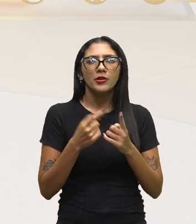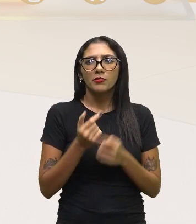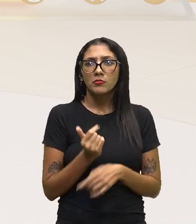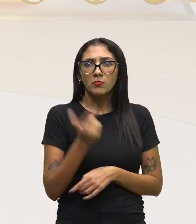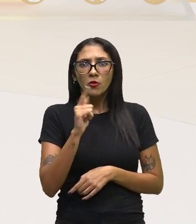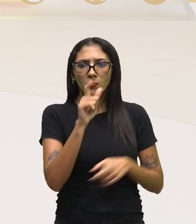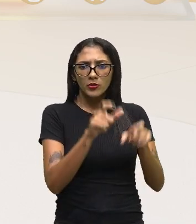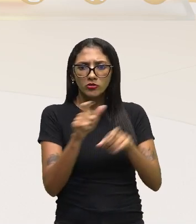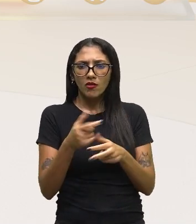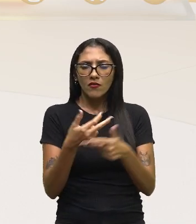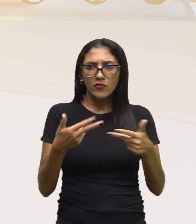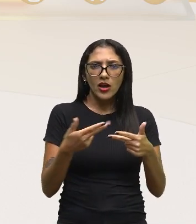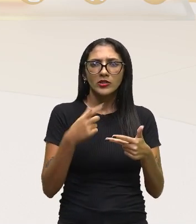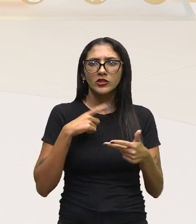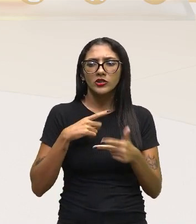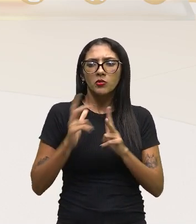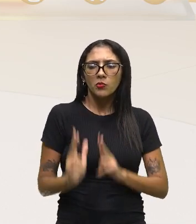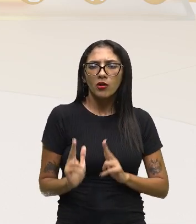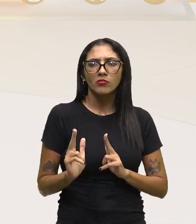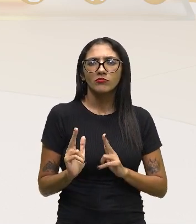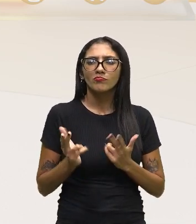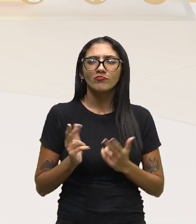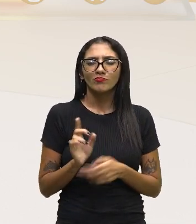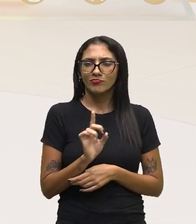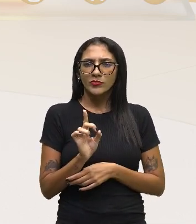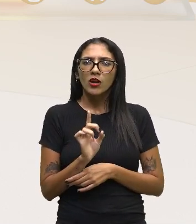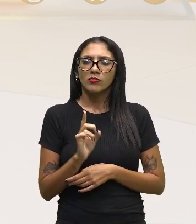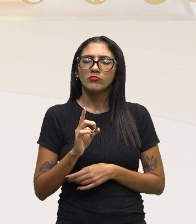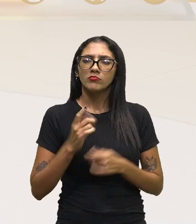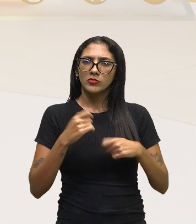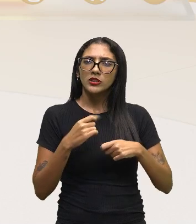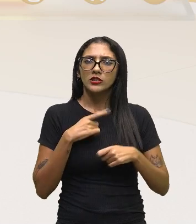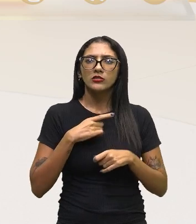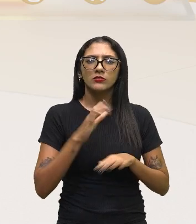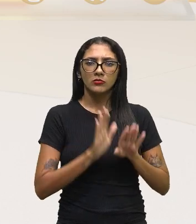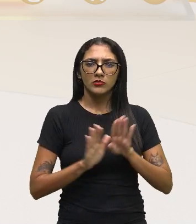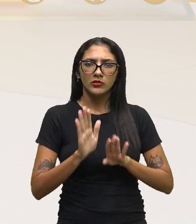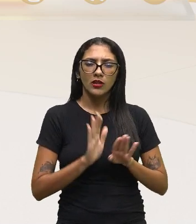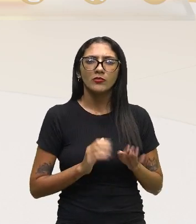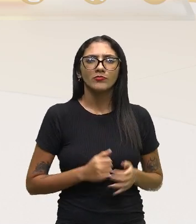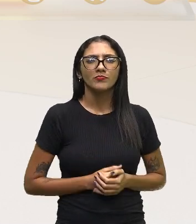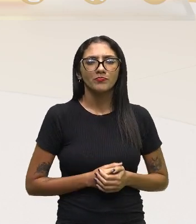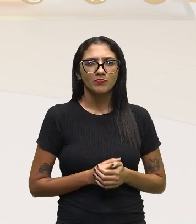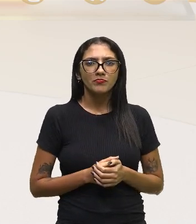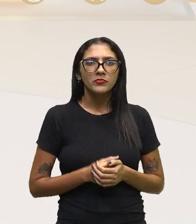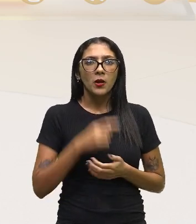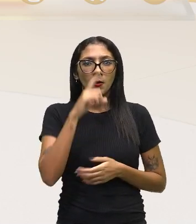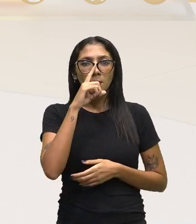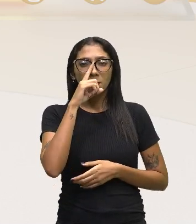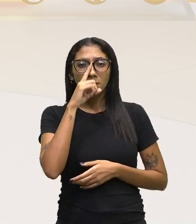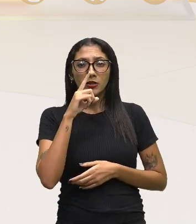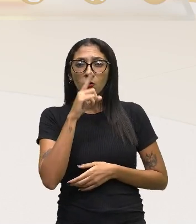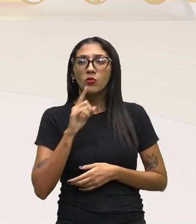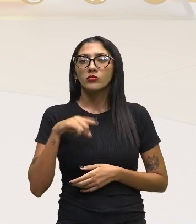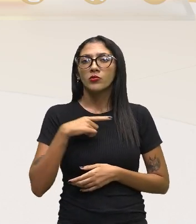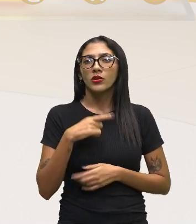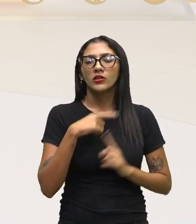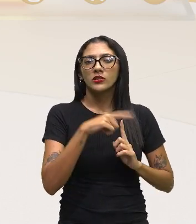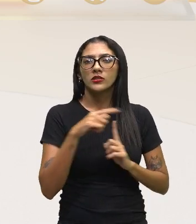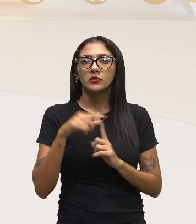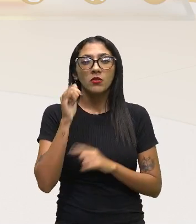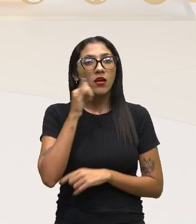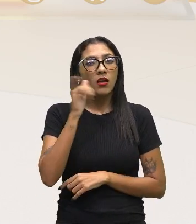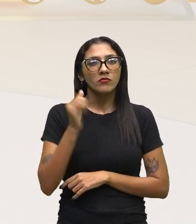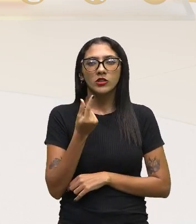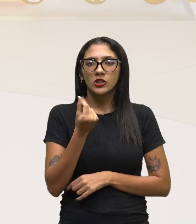pessoas estão fazendo. Não é assim que você deve proceder. Então tenha muito cuidado com isso, não vai